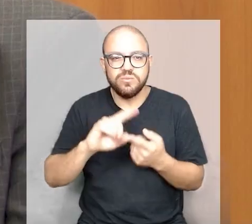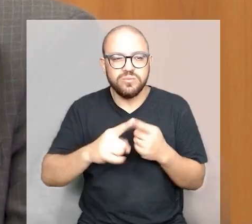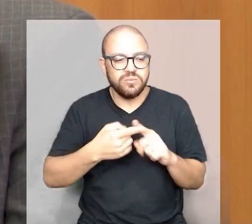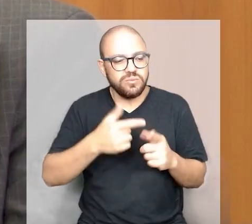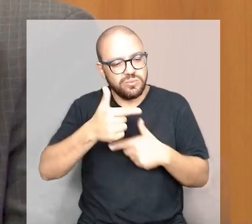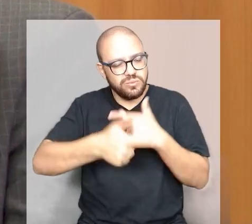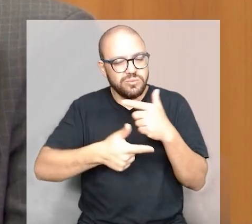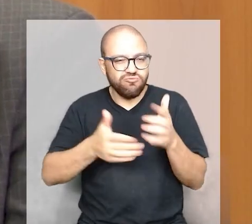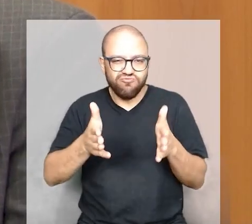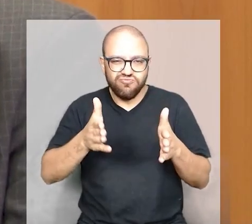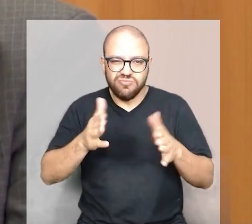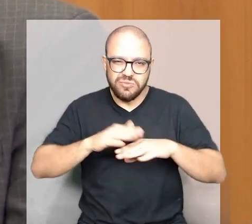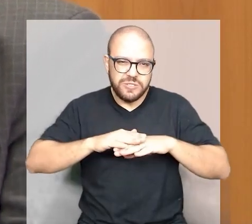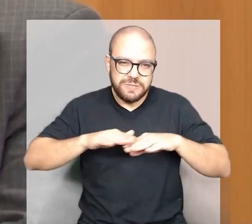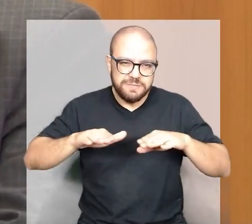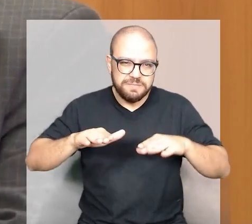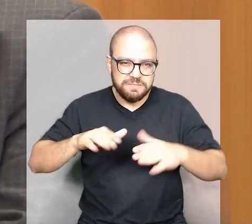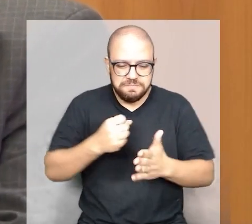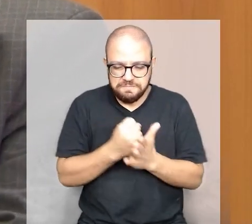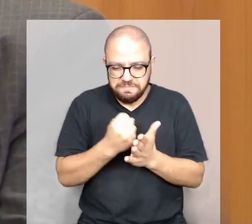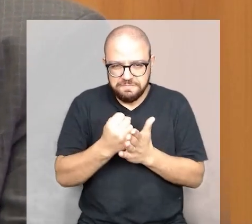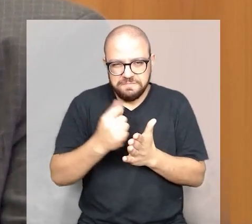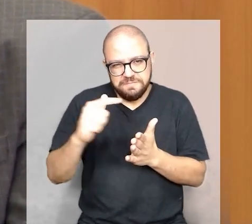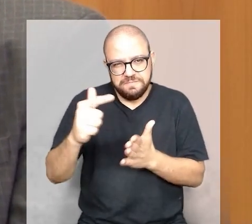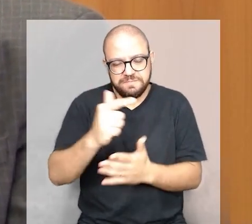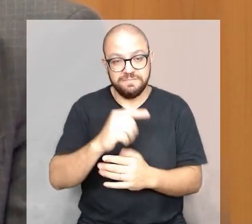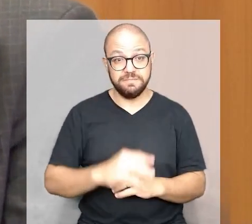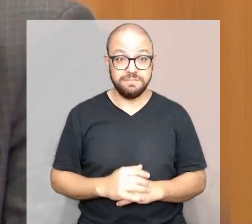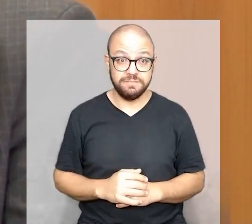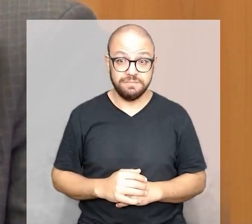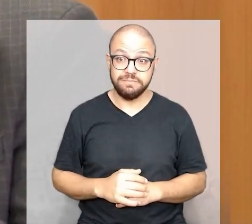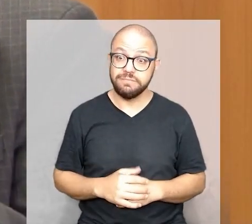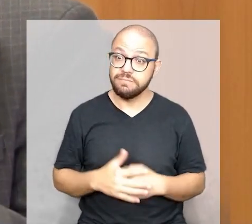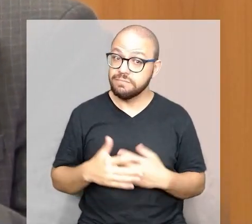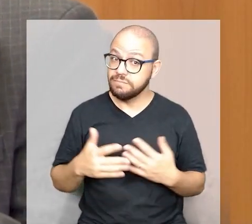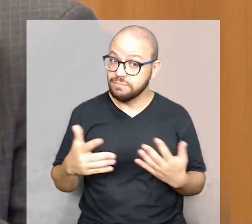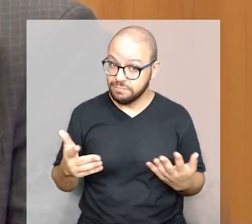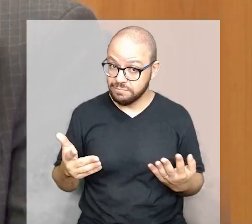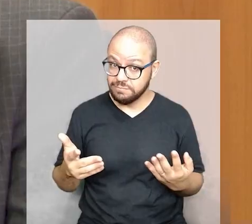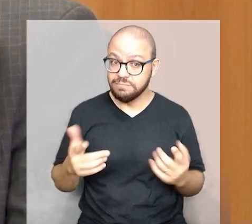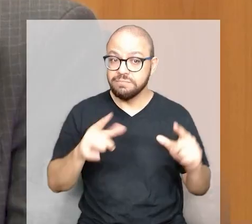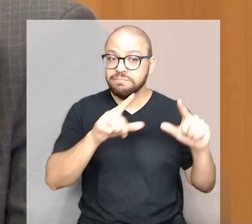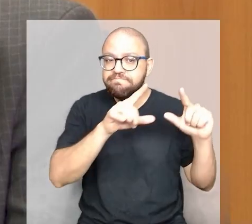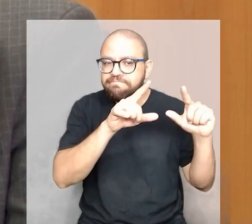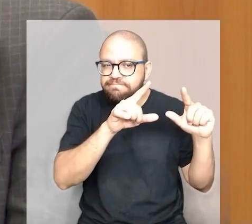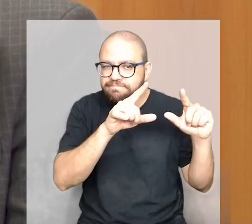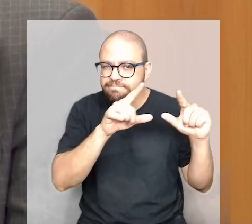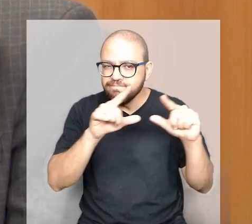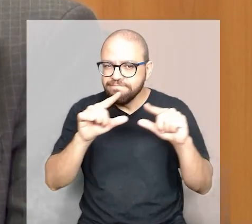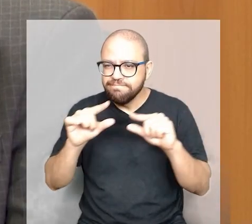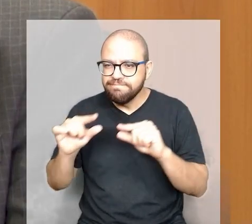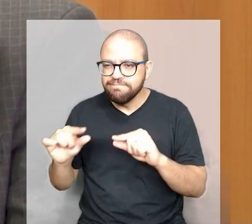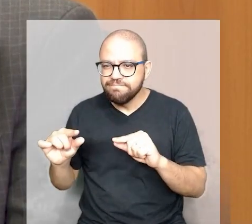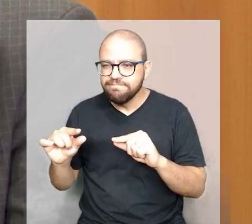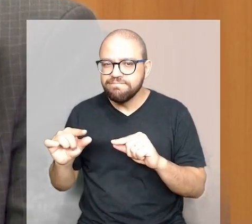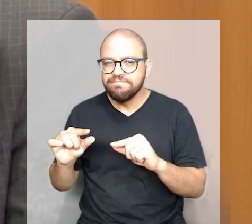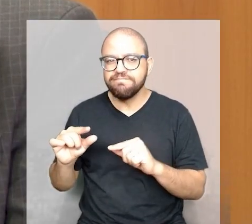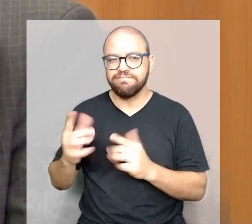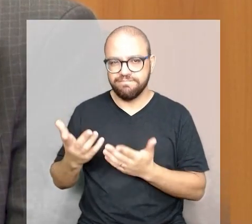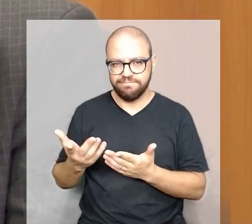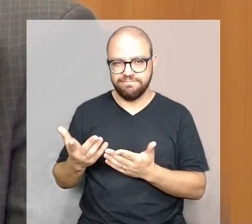uma escravidão contemporânea, porque ele não tem registro, não tem nada, né? Então, isso é uma forma de você minorar